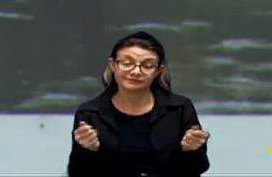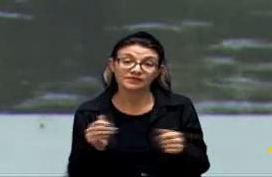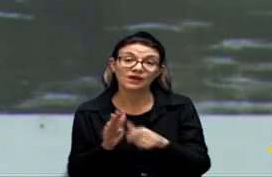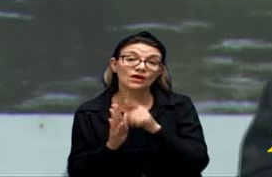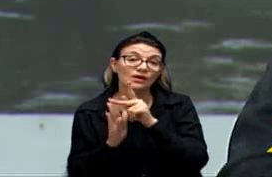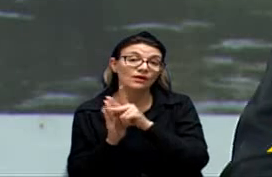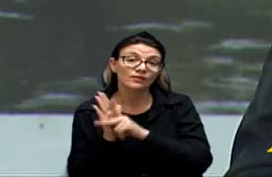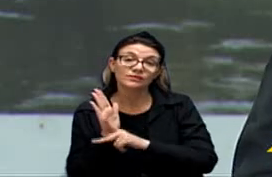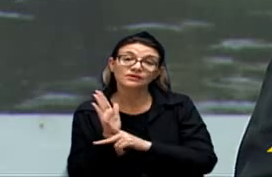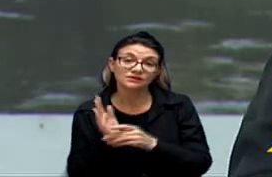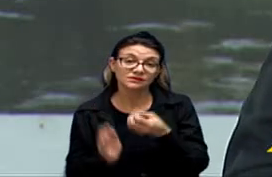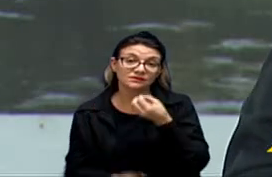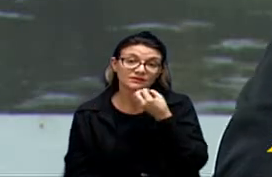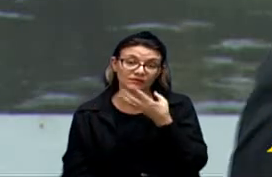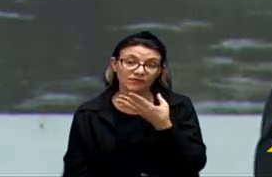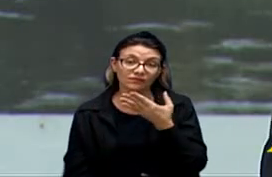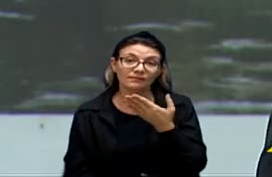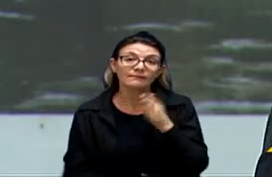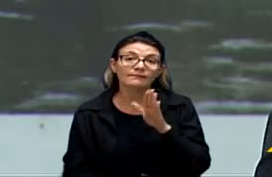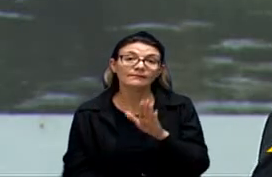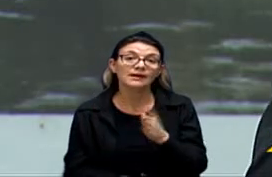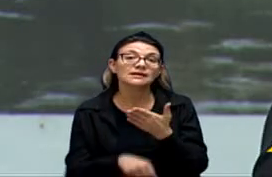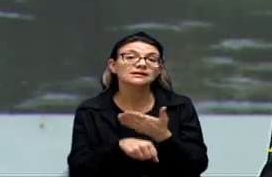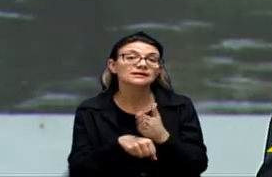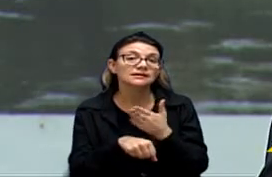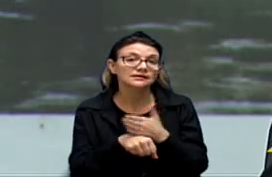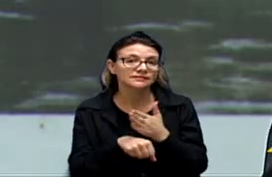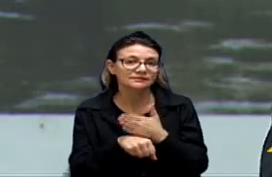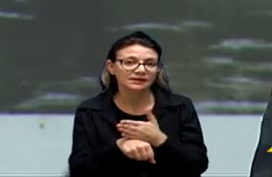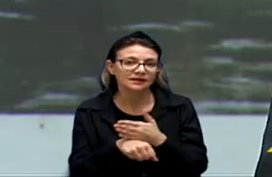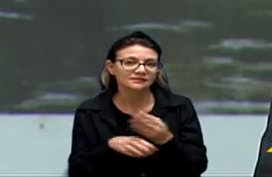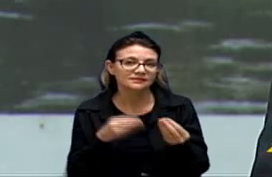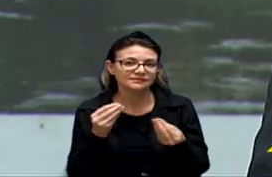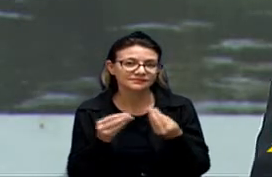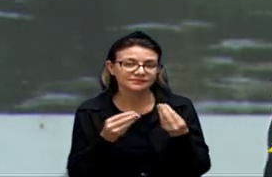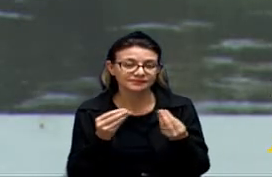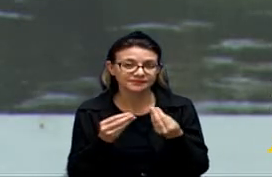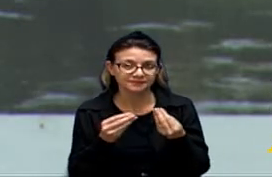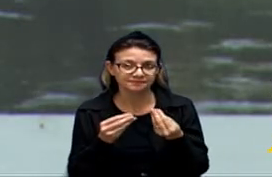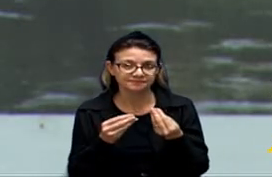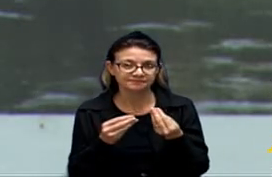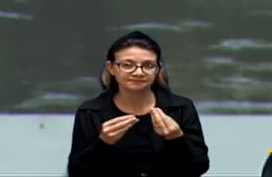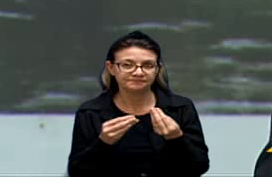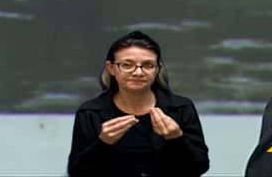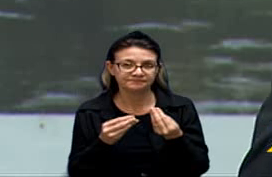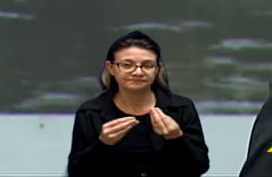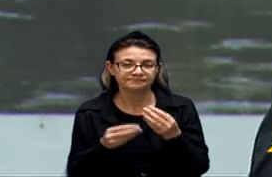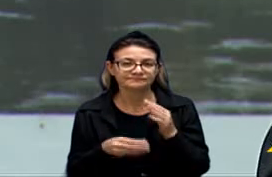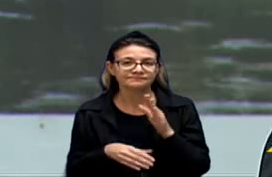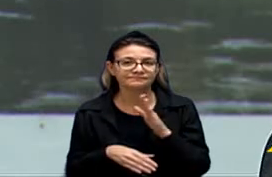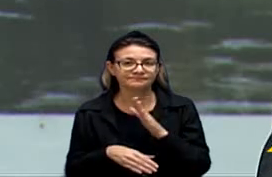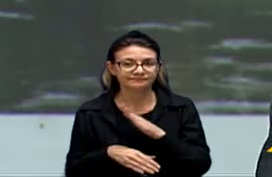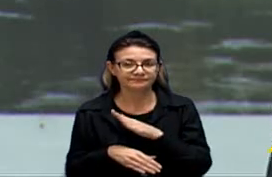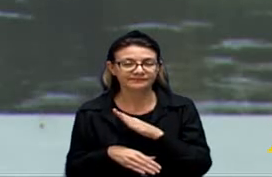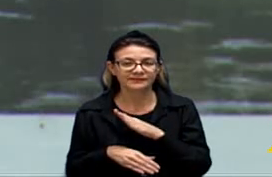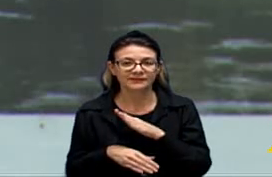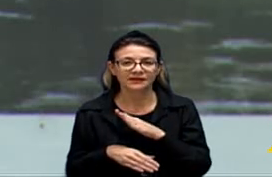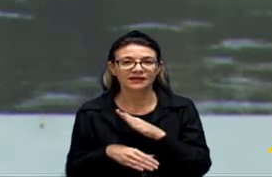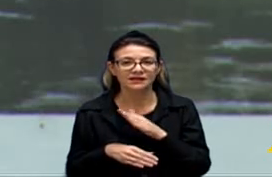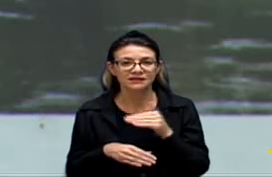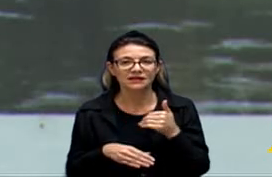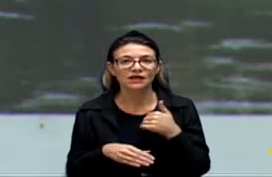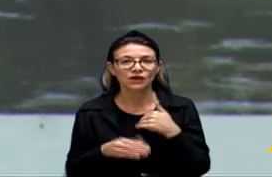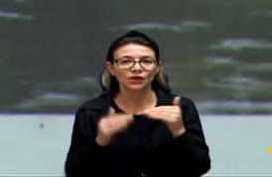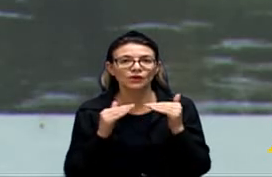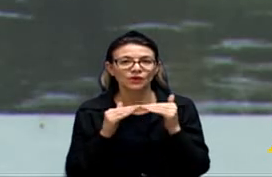mas vamos verificar na prática vou votar favorável sou favorável ao projeto mas ele vai proibir a instalação em Sorocaba desses